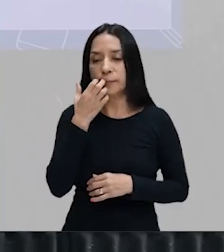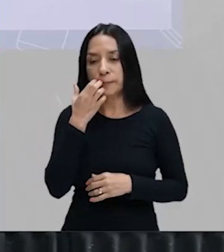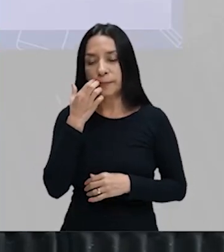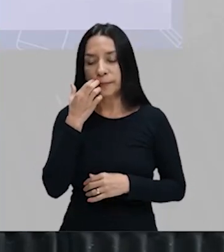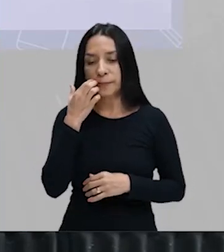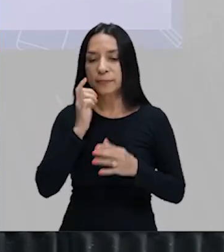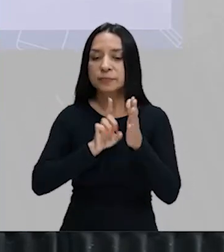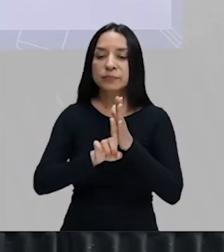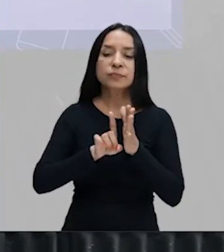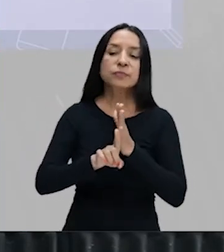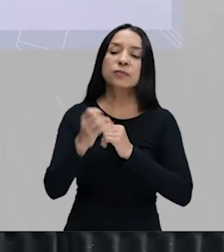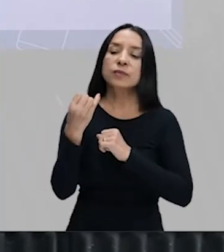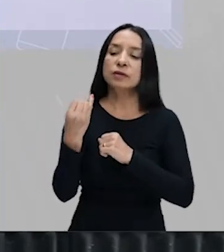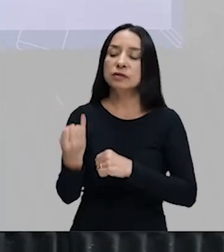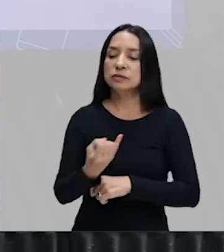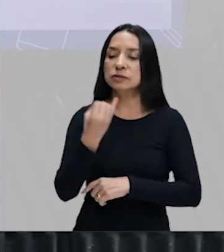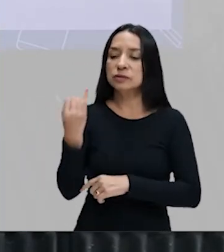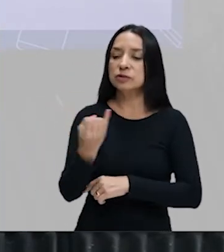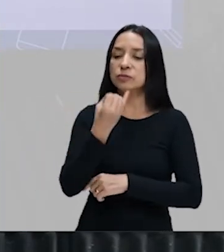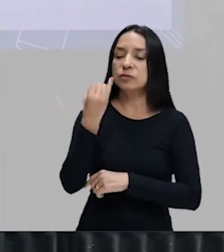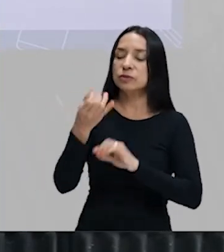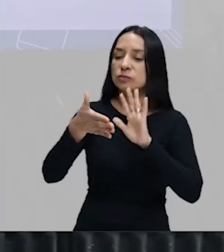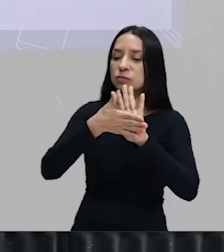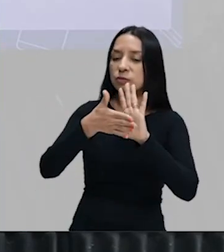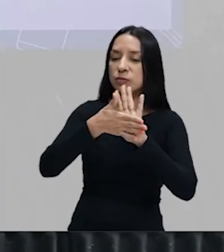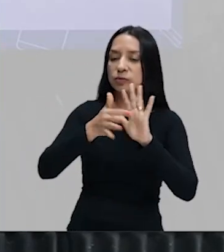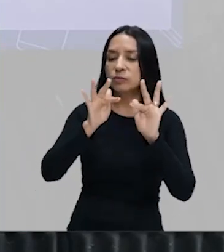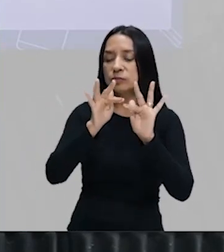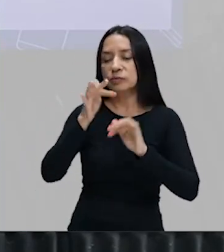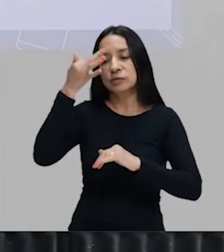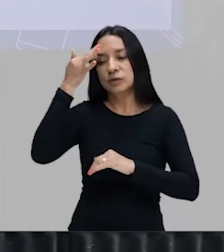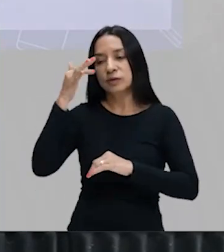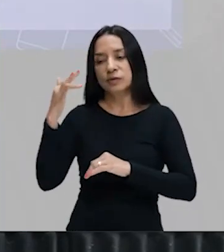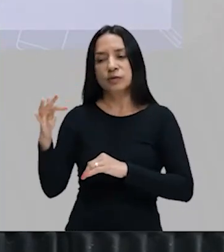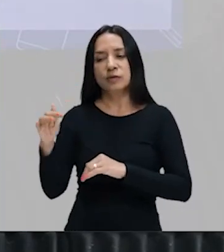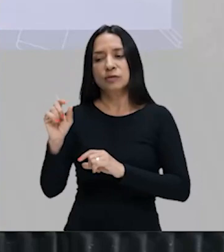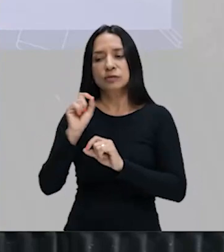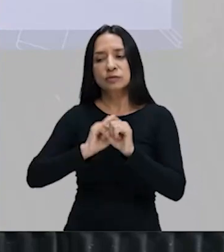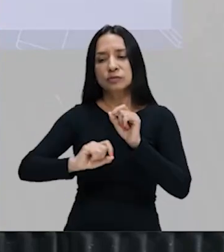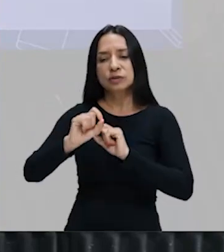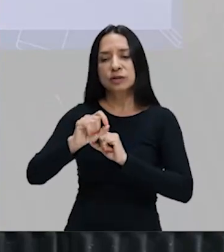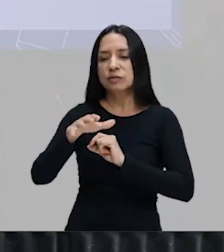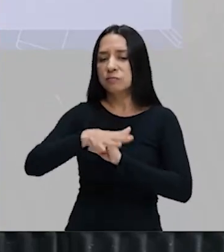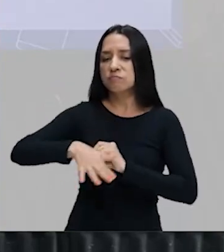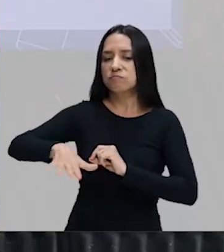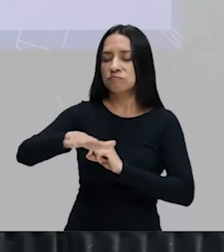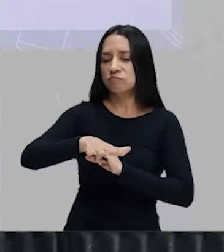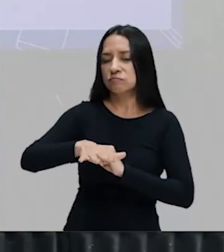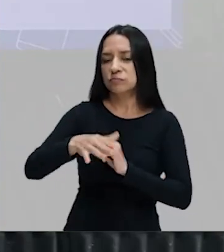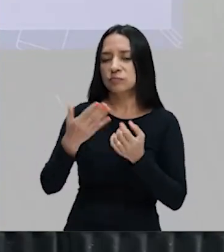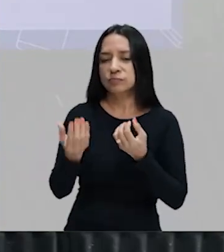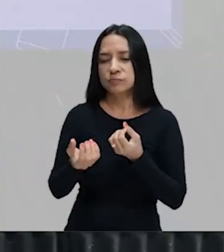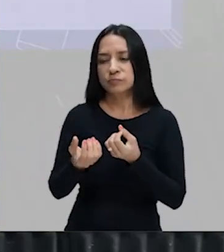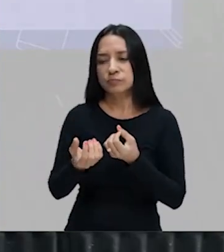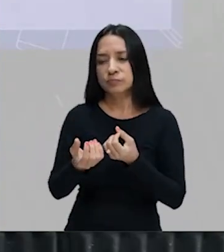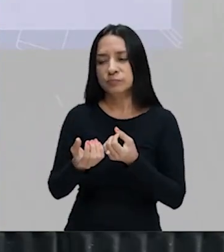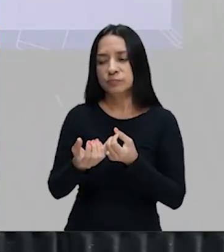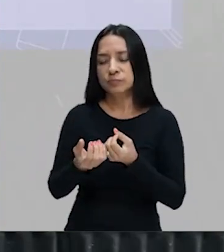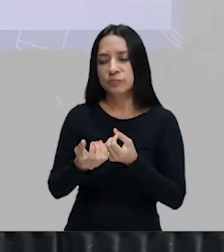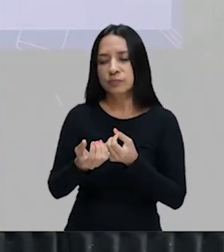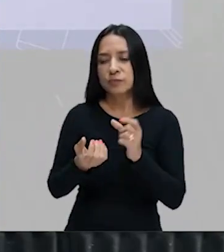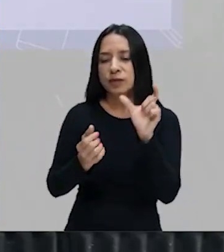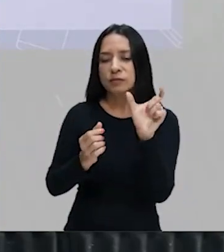As questões fundamentais propostas por esse filósofo são de âmbito eminentemente. Olha só. Este